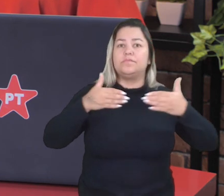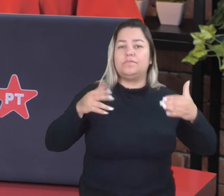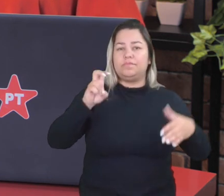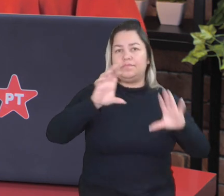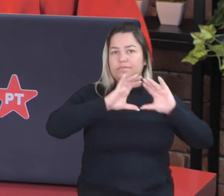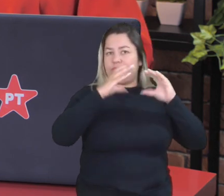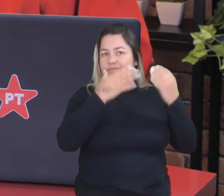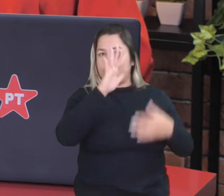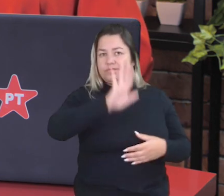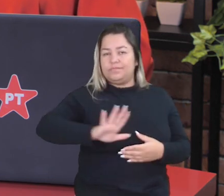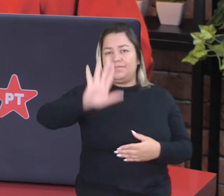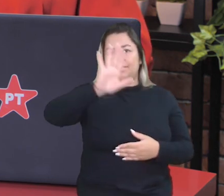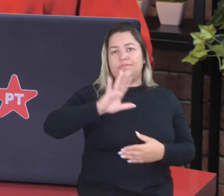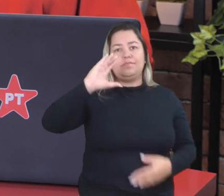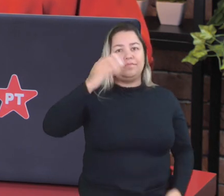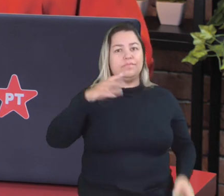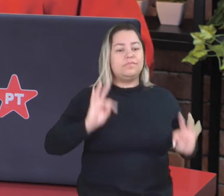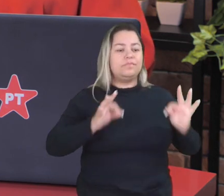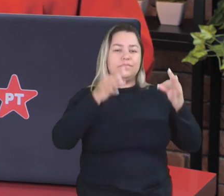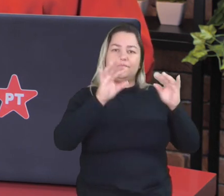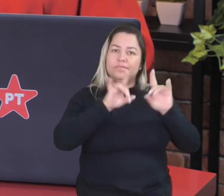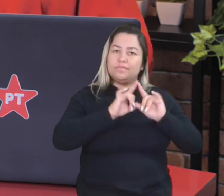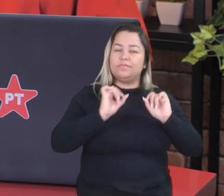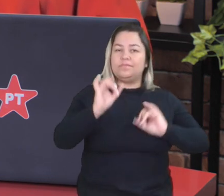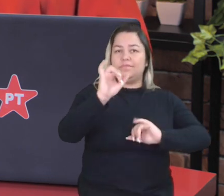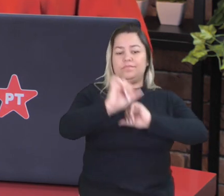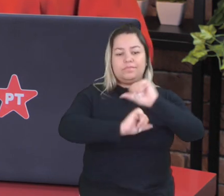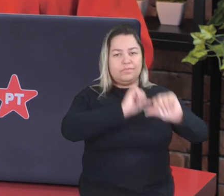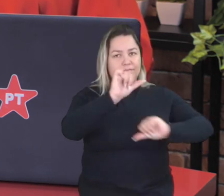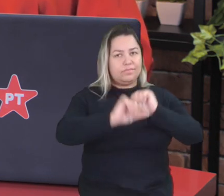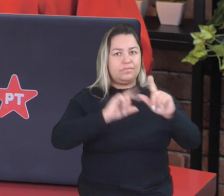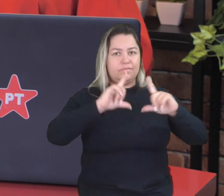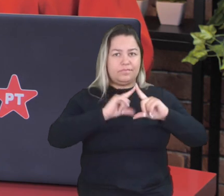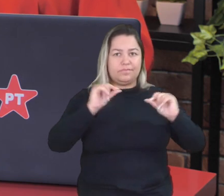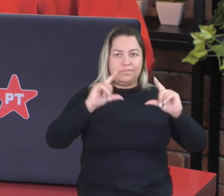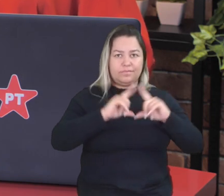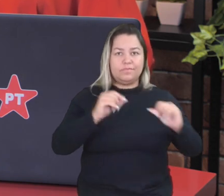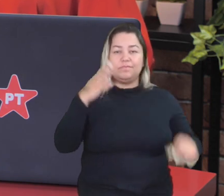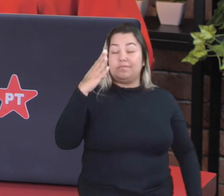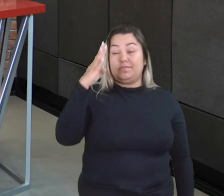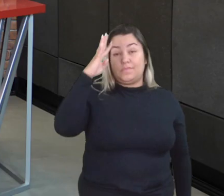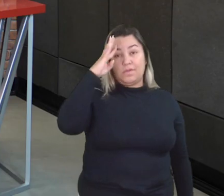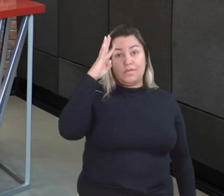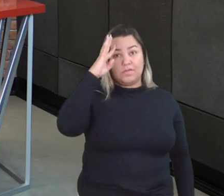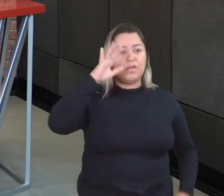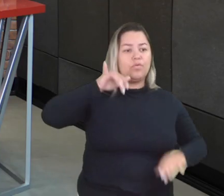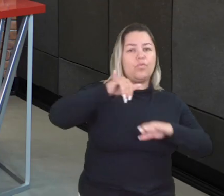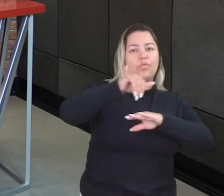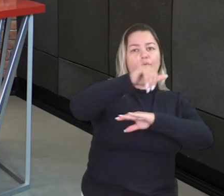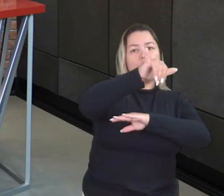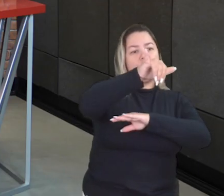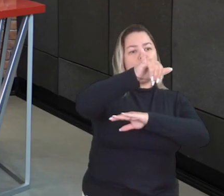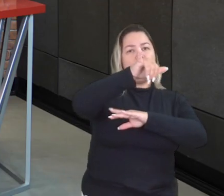de abertura da 5ª Conferência Nacional de Ciência, Tecnologia e Inovação em Brasília. Na quarta,